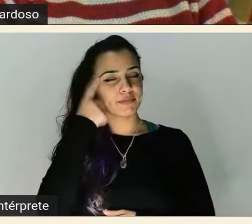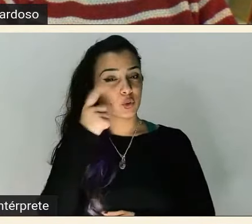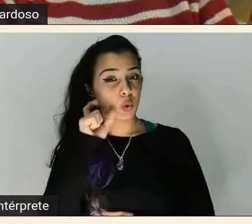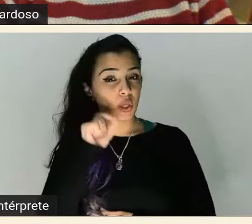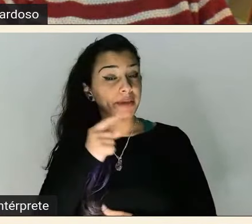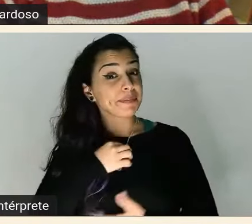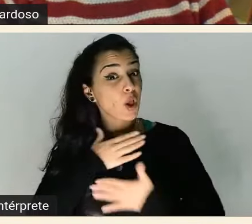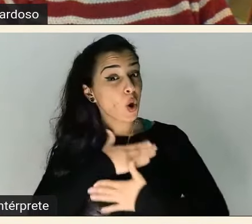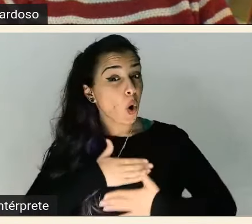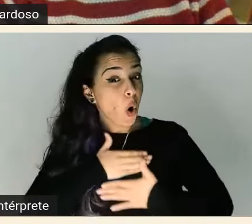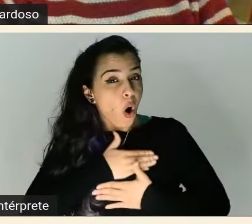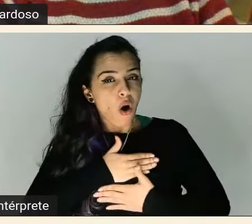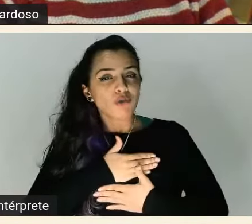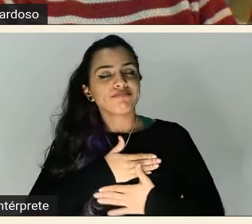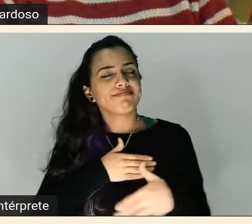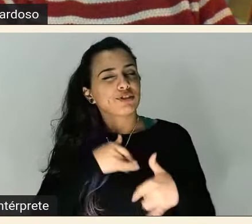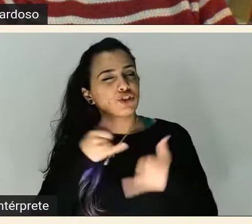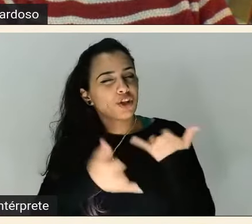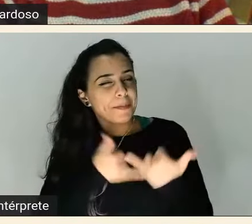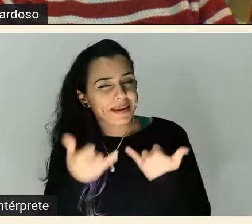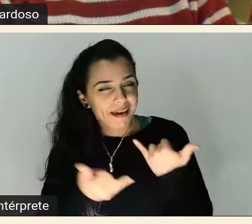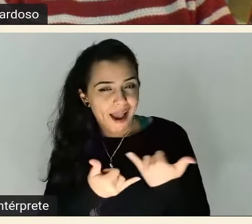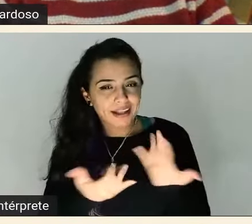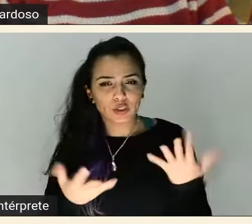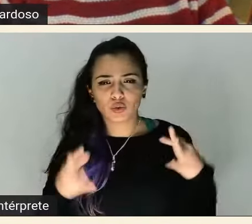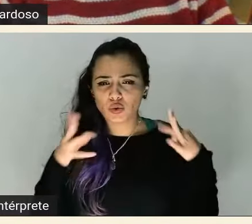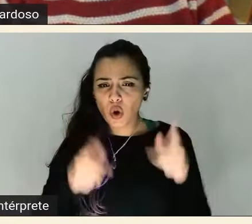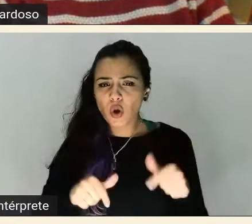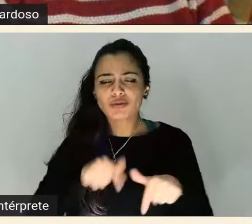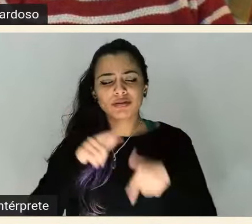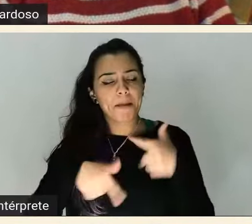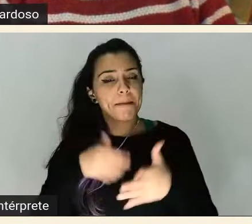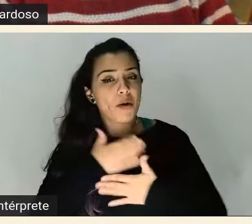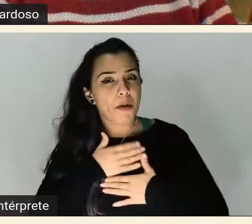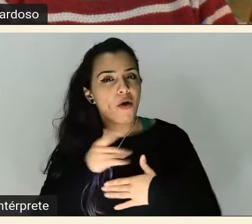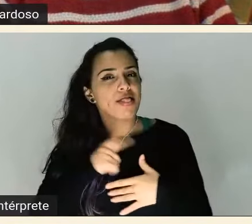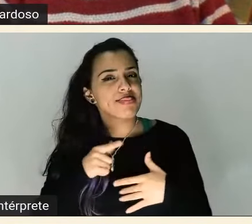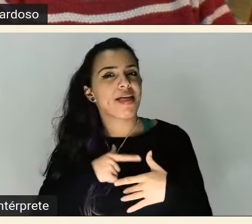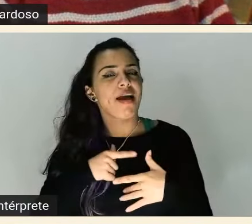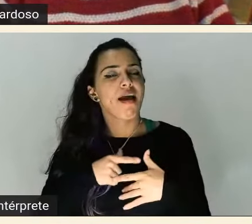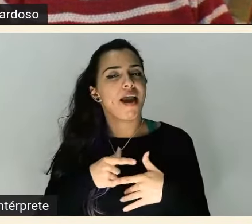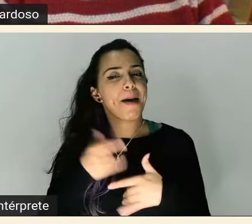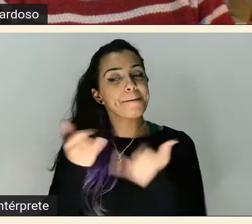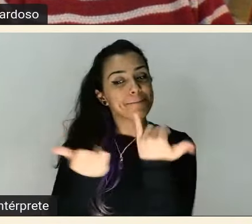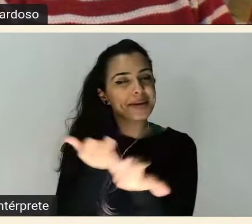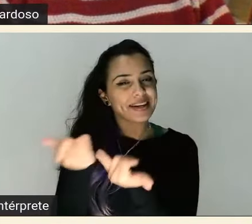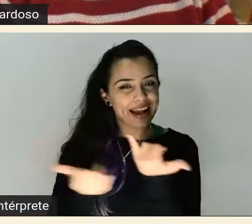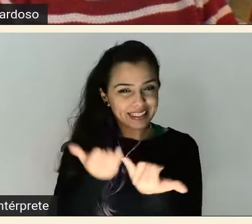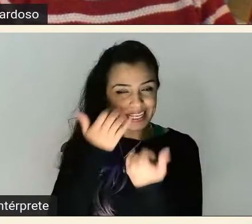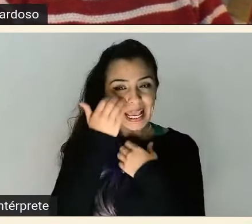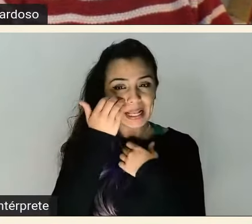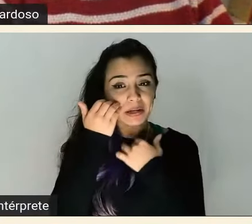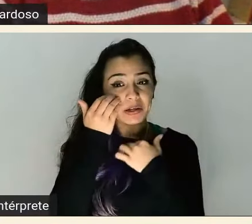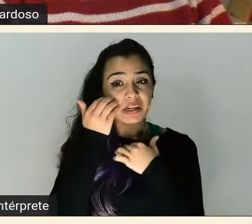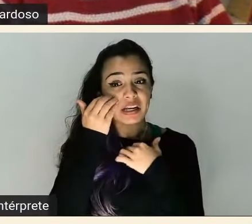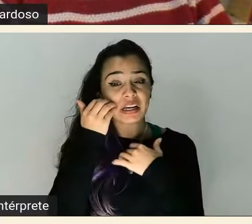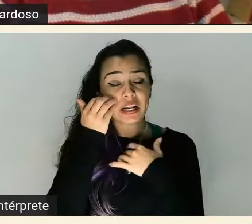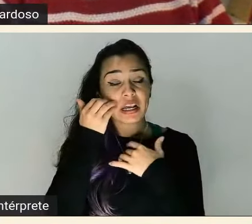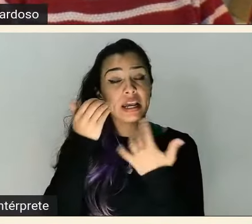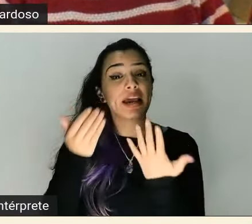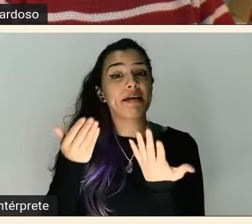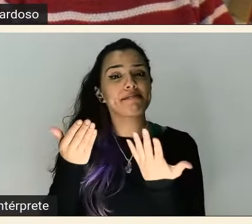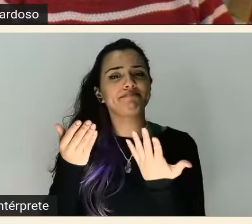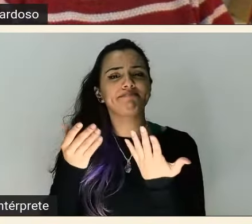meus trabalhos, eles propõem jogos, principalmente jogos de sedução, onde a minha imagem está ali